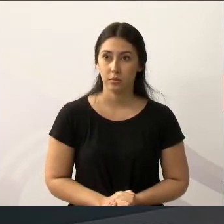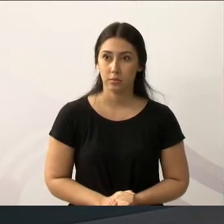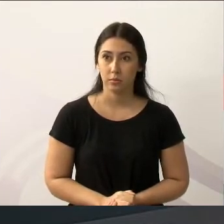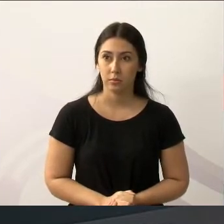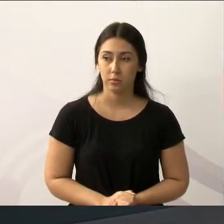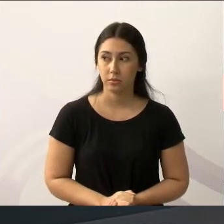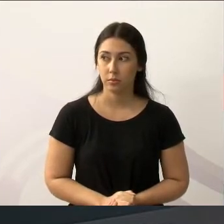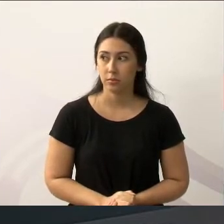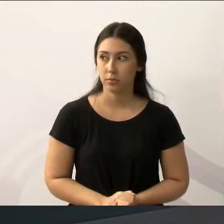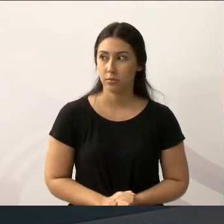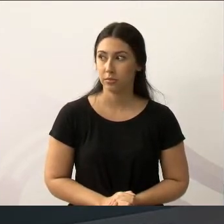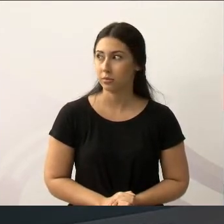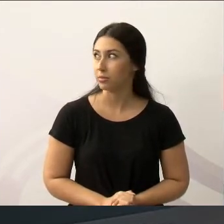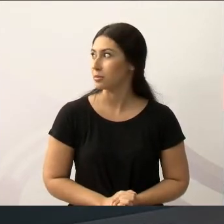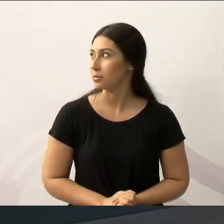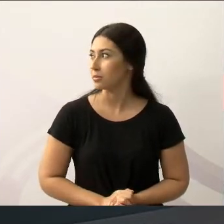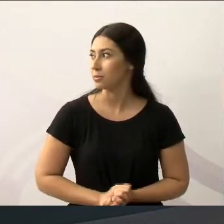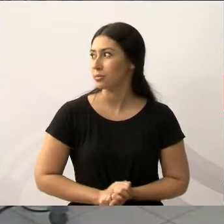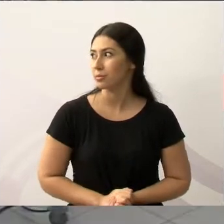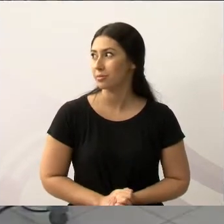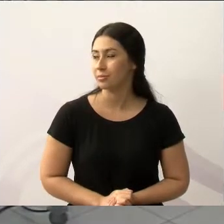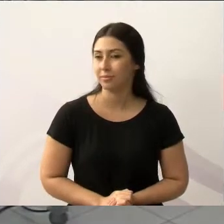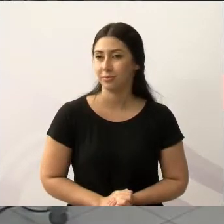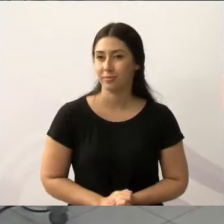Proposta de encaminhamento, senhor presidente.